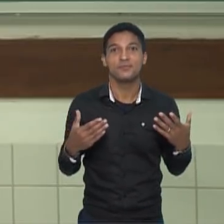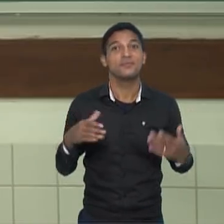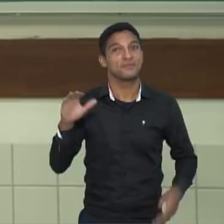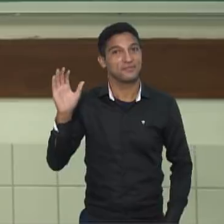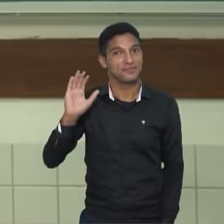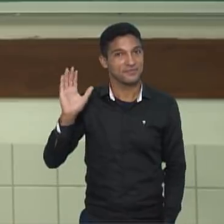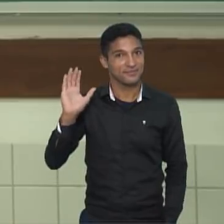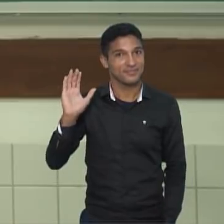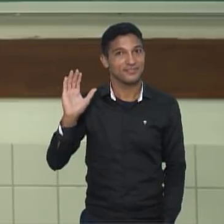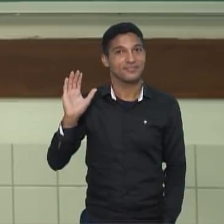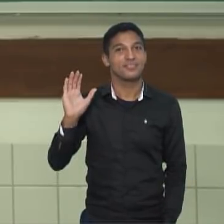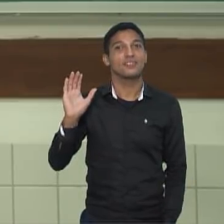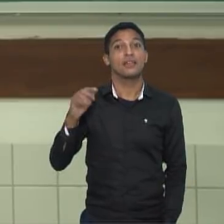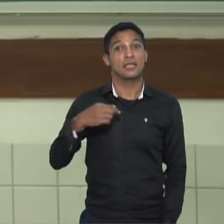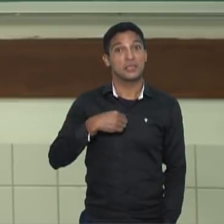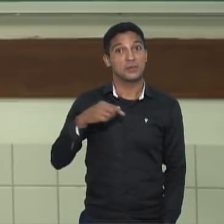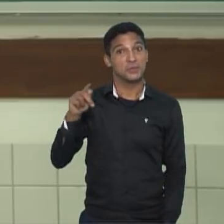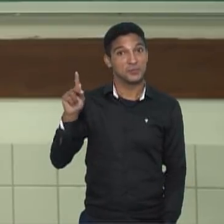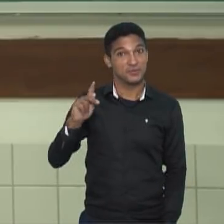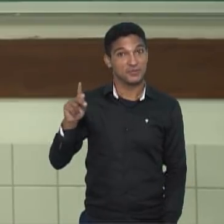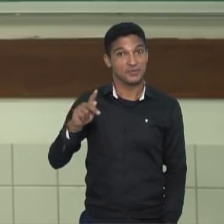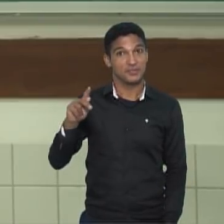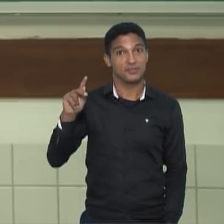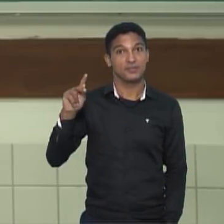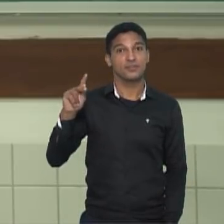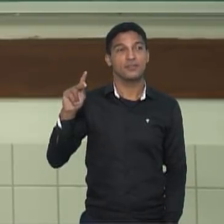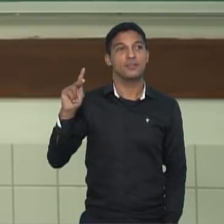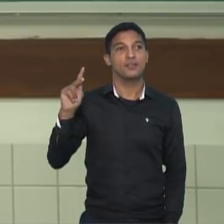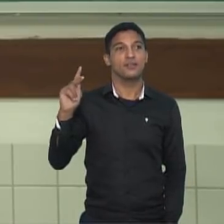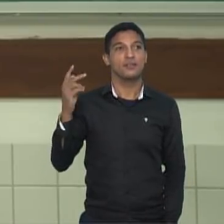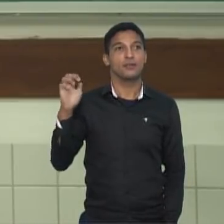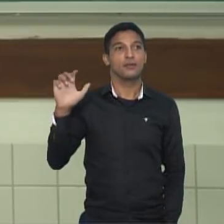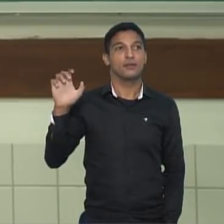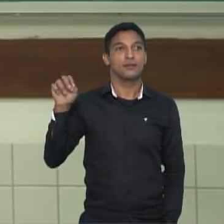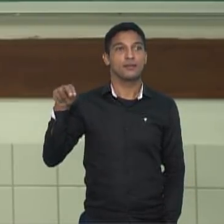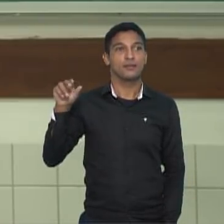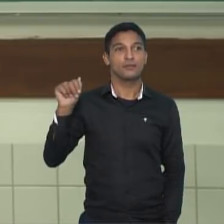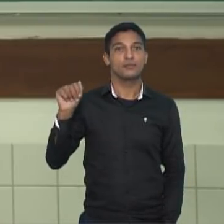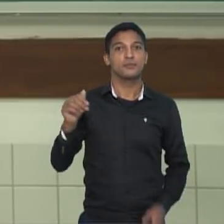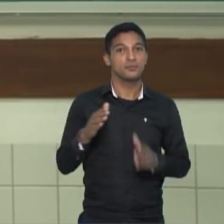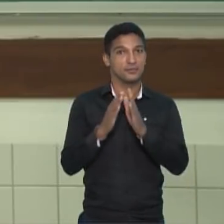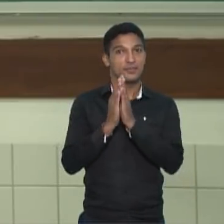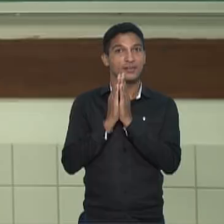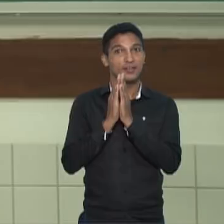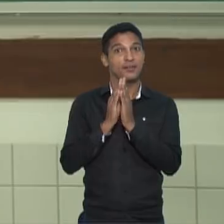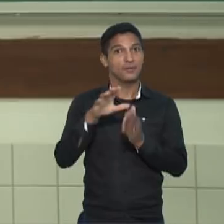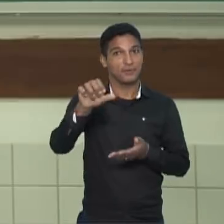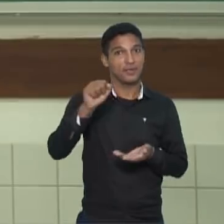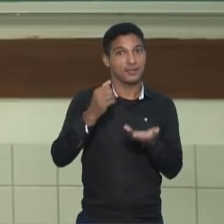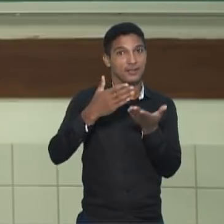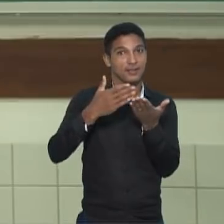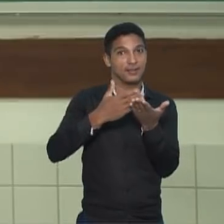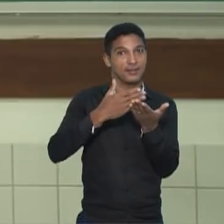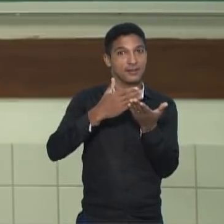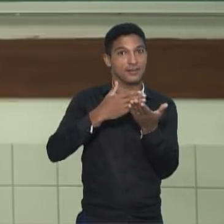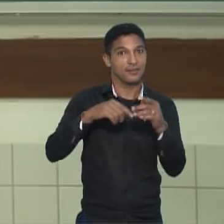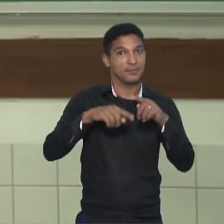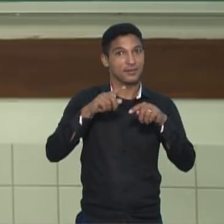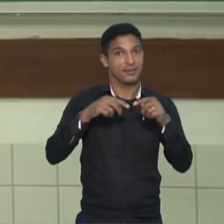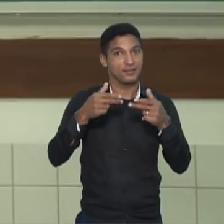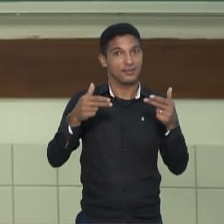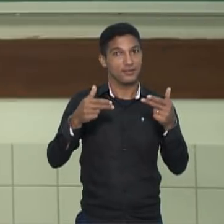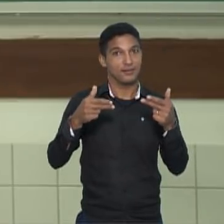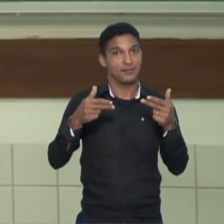Saudações geográficas, sou a professora Helena. Por favor, peguem seus materiais. Quem estiver com